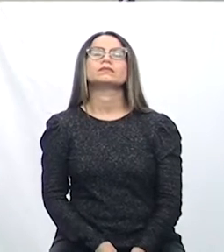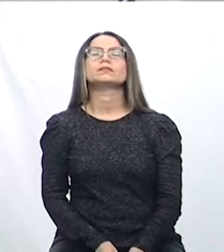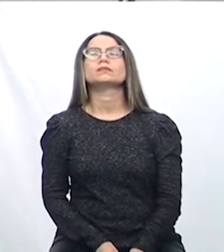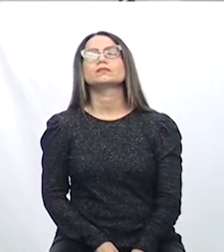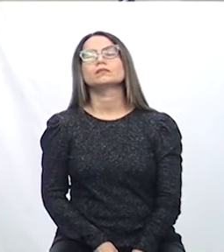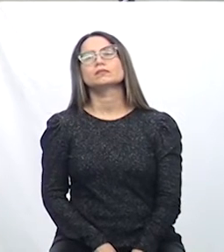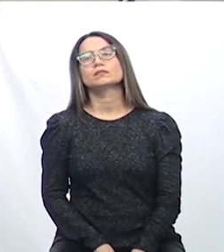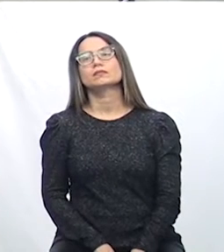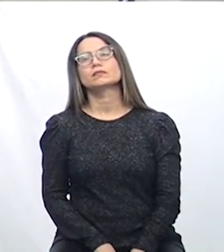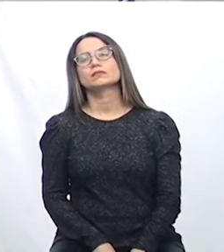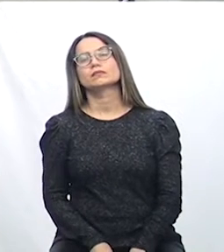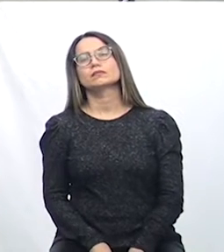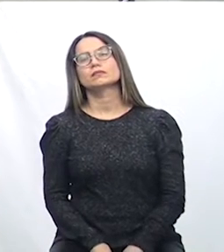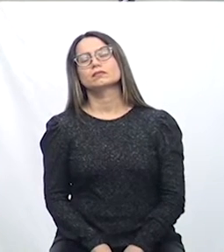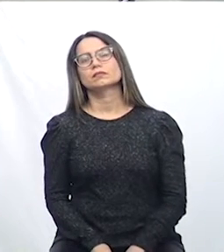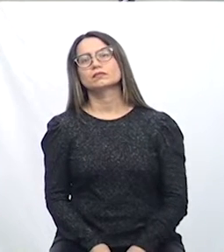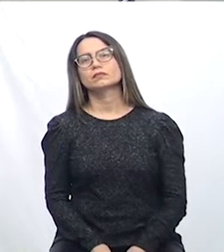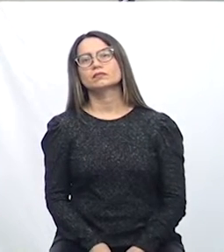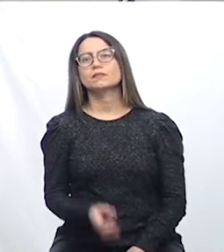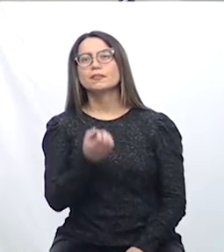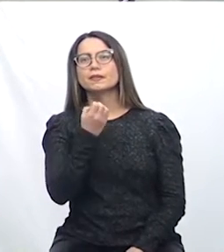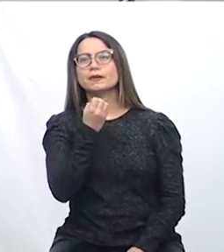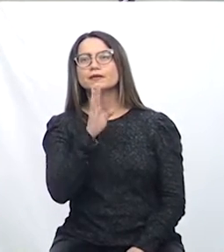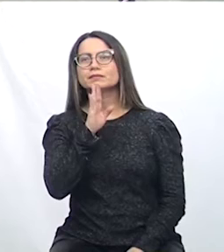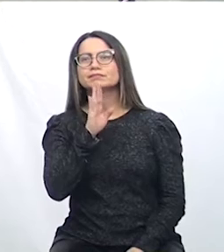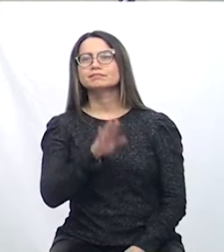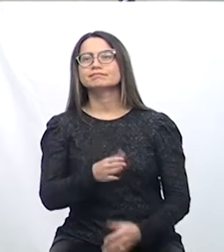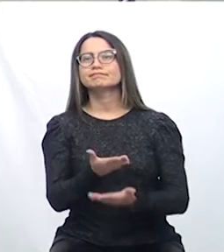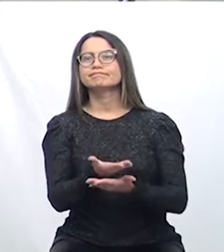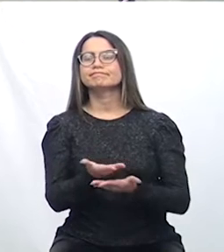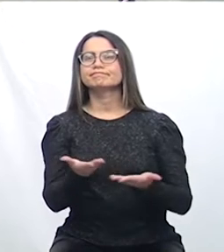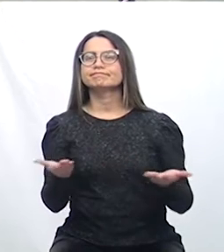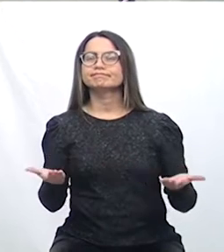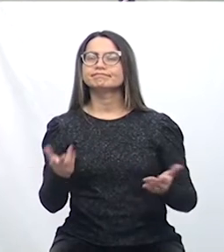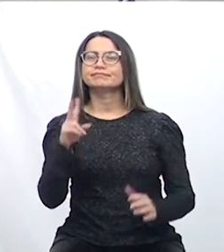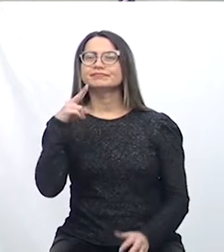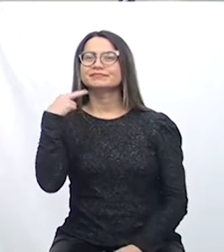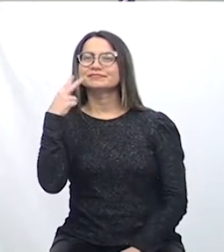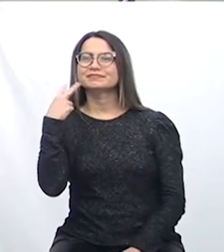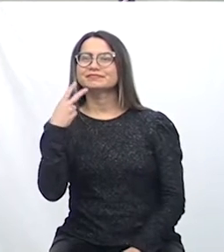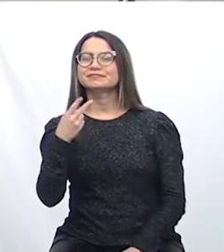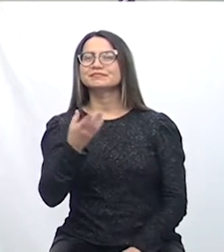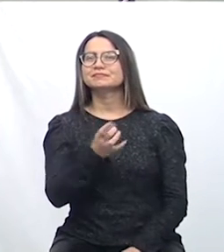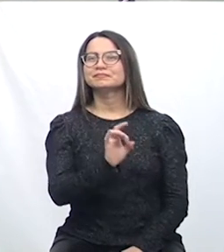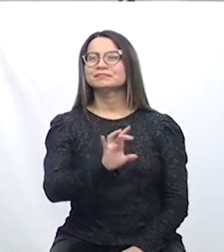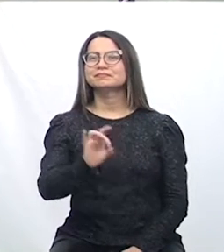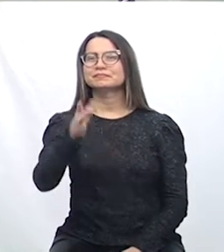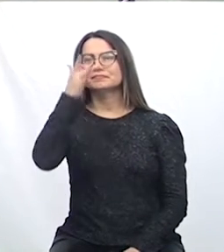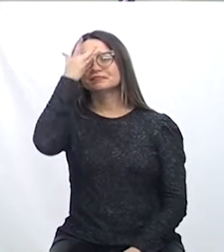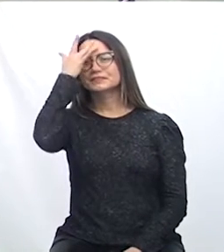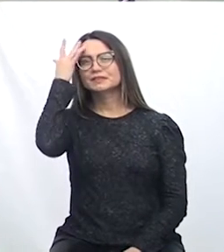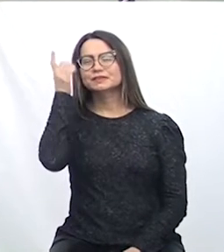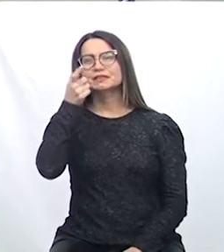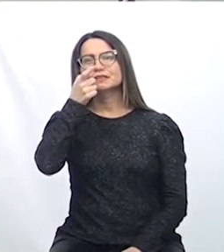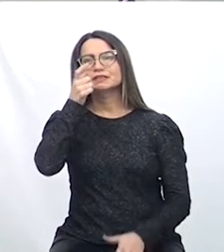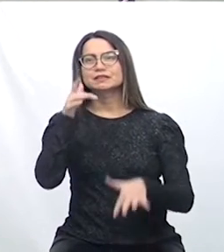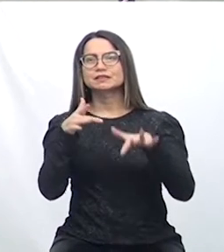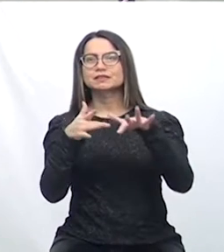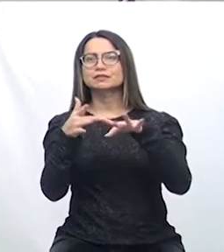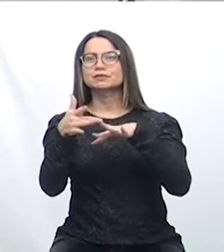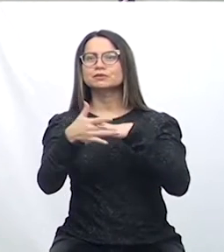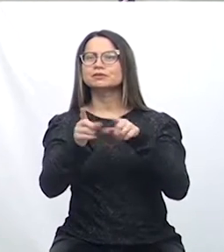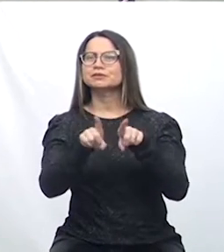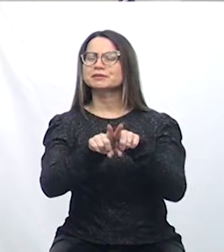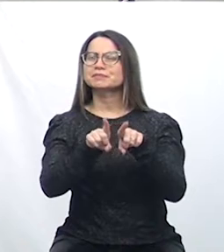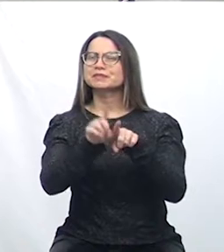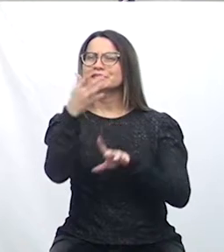Boa tarde a todos, boa tarde a todas, os vereadores, vereadoras, a todos que nos acompanham pelas redes sociais da Câmara de Vereadores e todos que